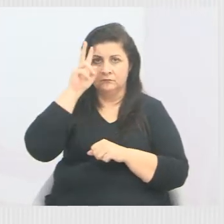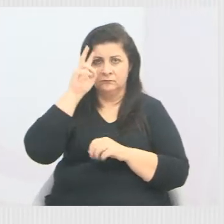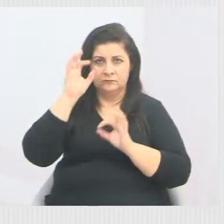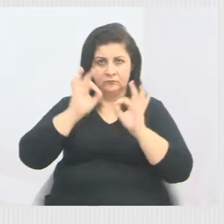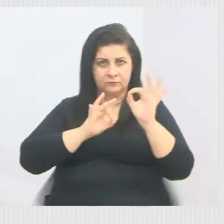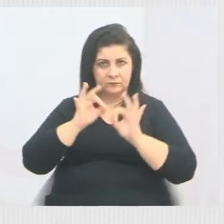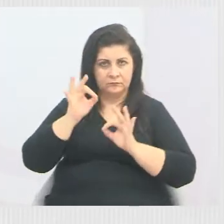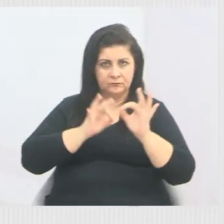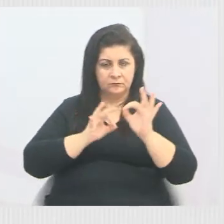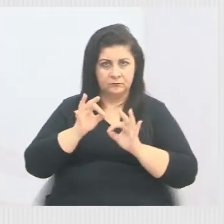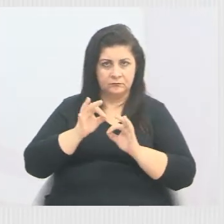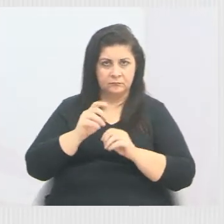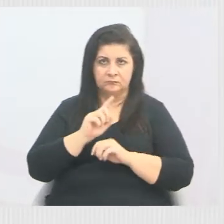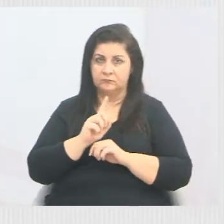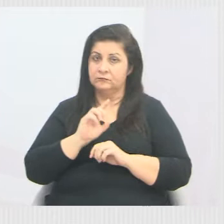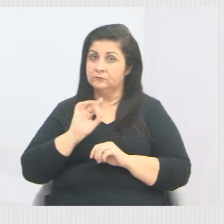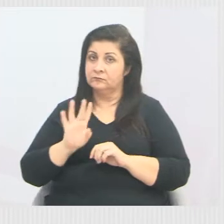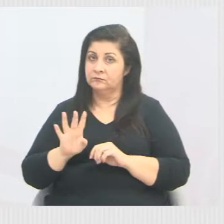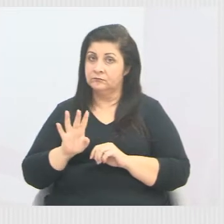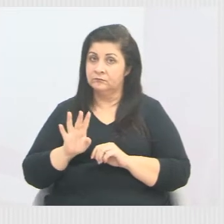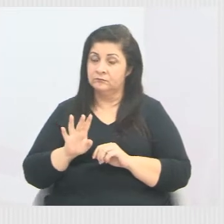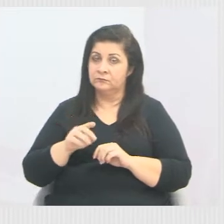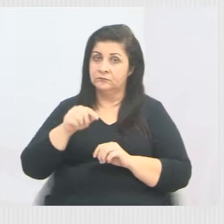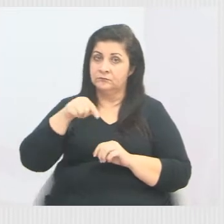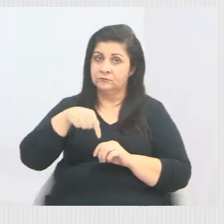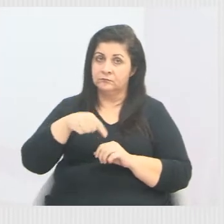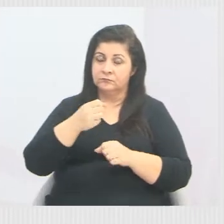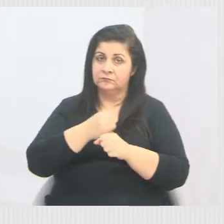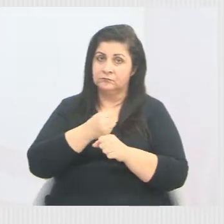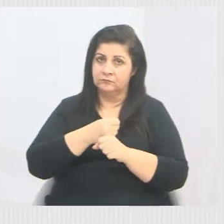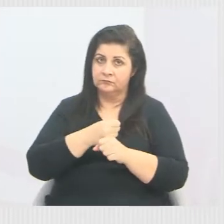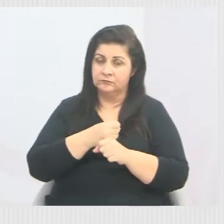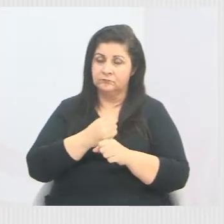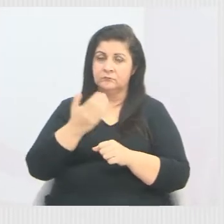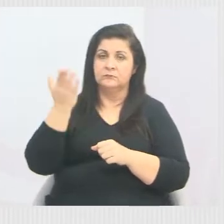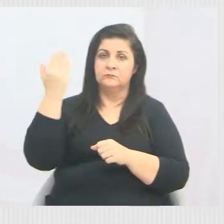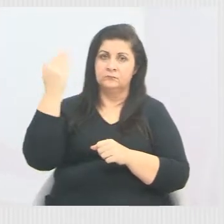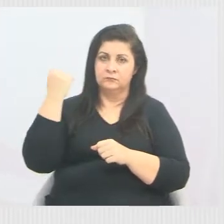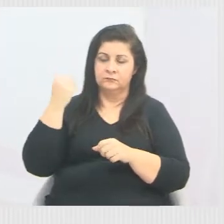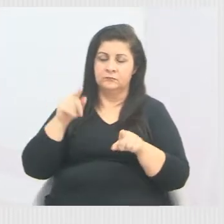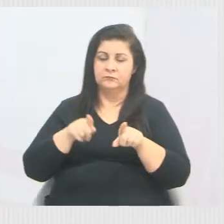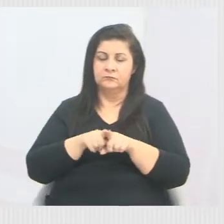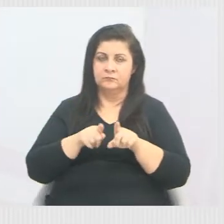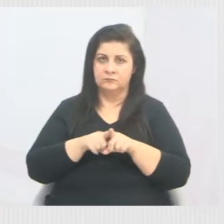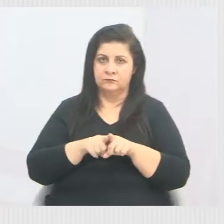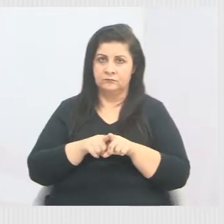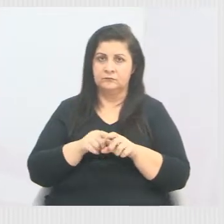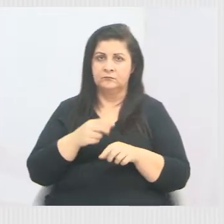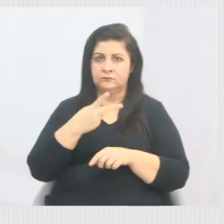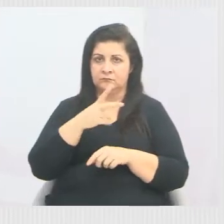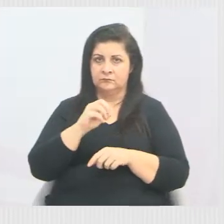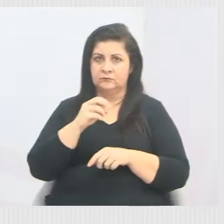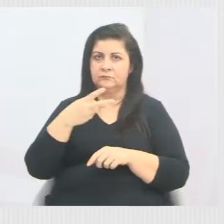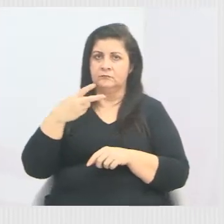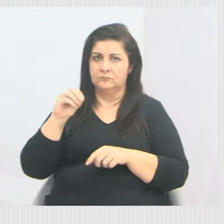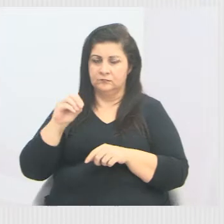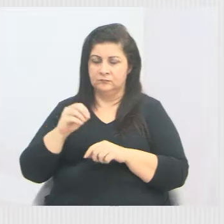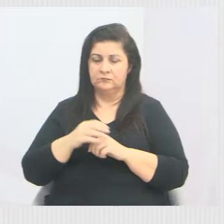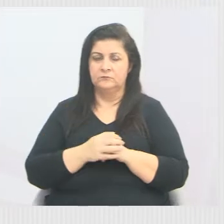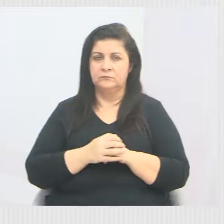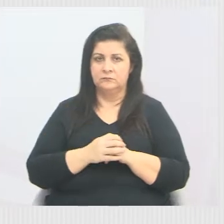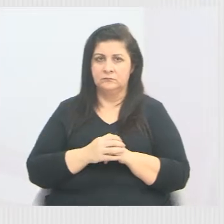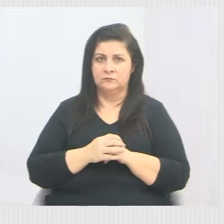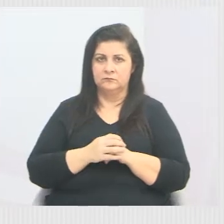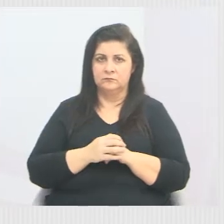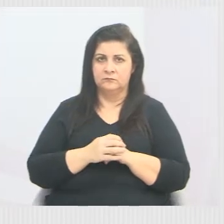esse cálculo, não é deste ano que pega todas as receitas, pega também as receitas do ano de 2020. Vamos